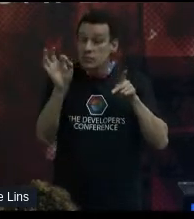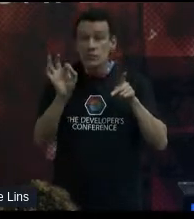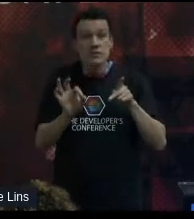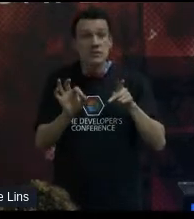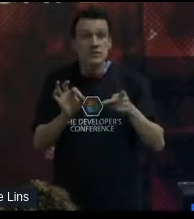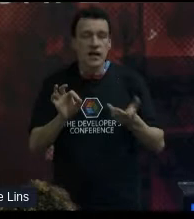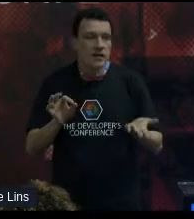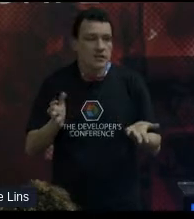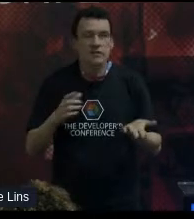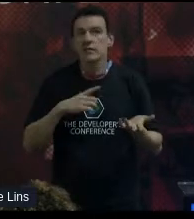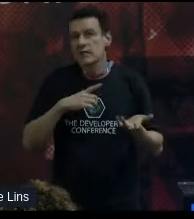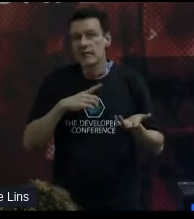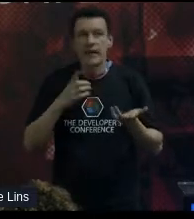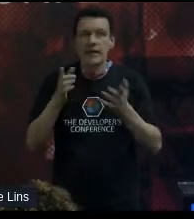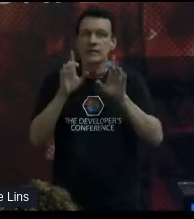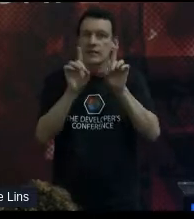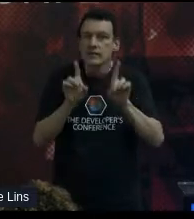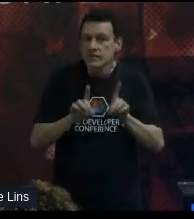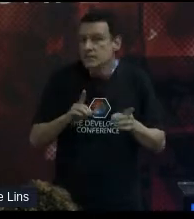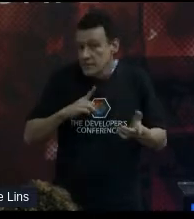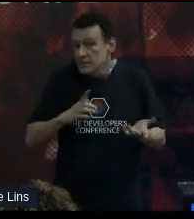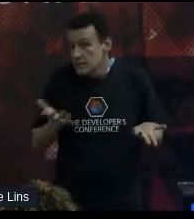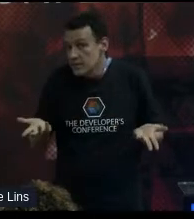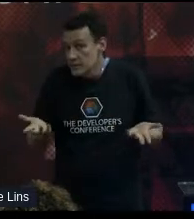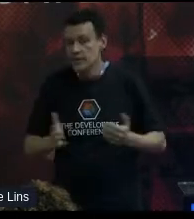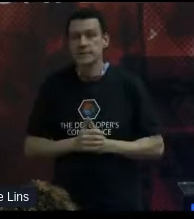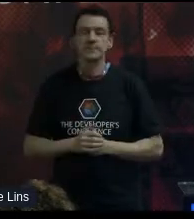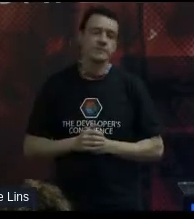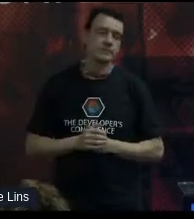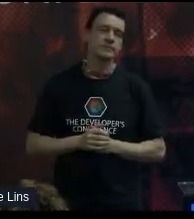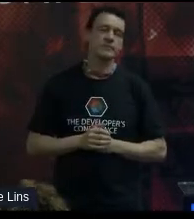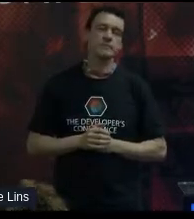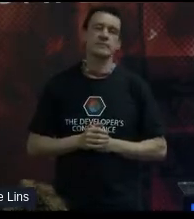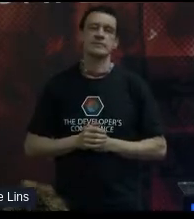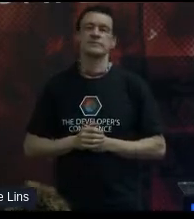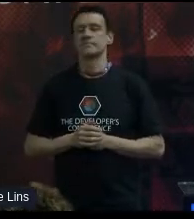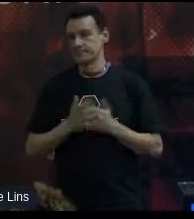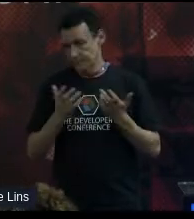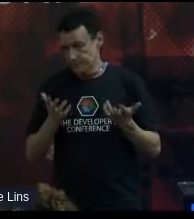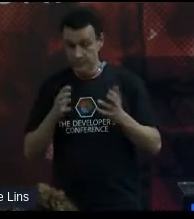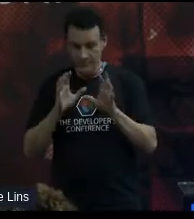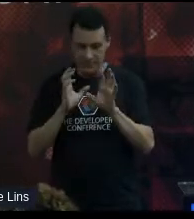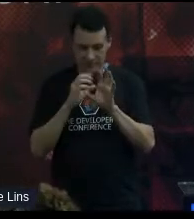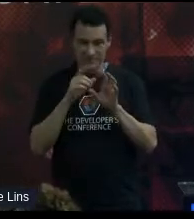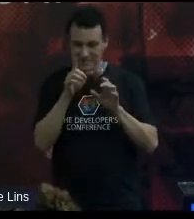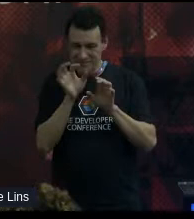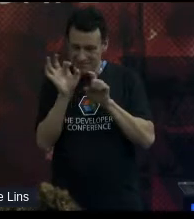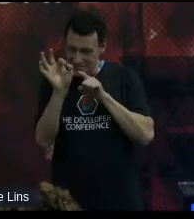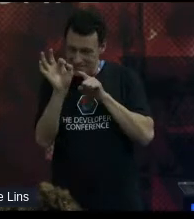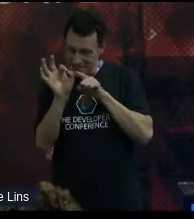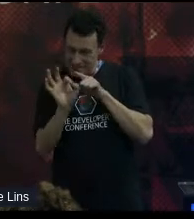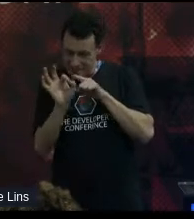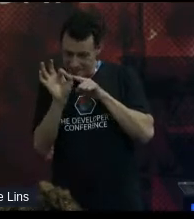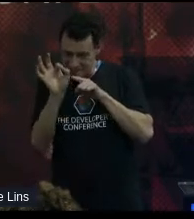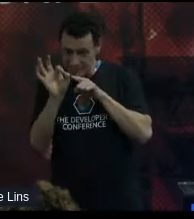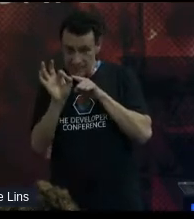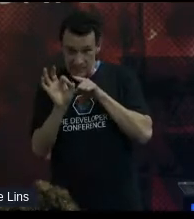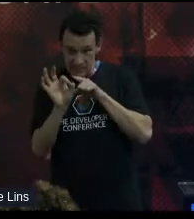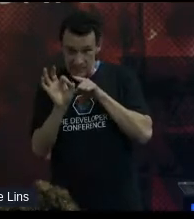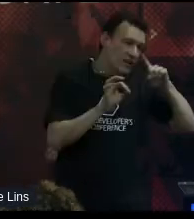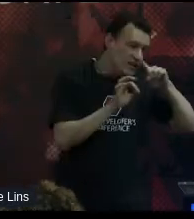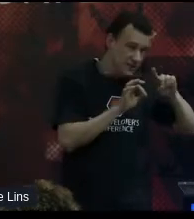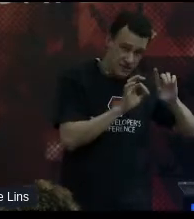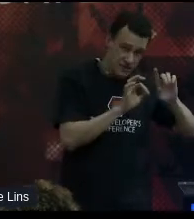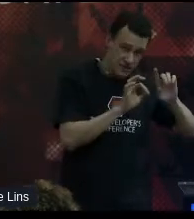tipo de deficiência. Esse percentual, né, de sites que falharam também